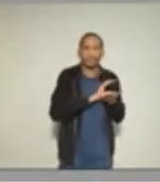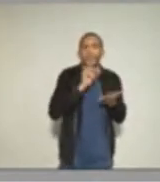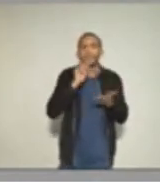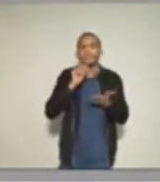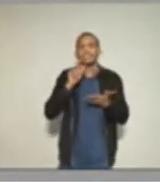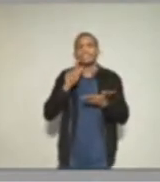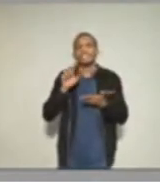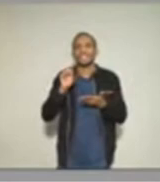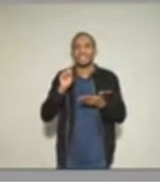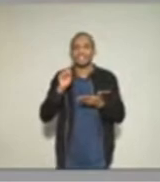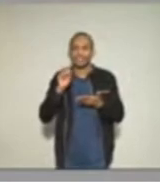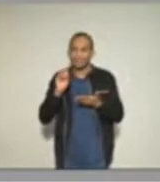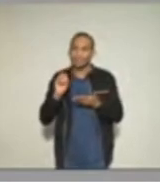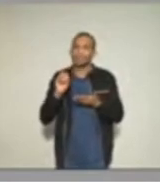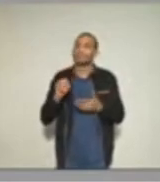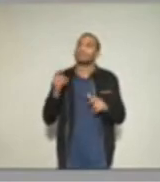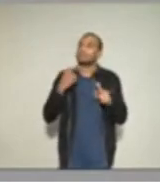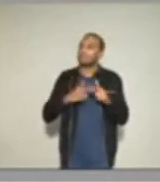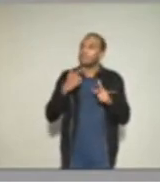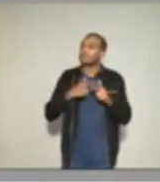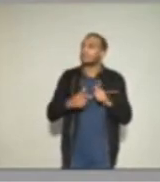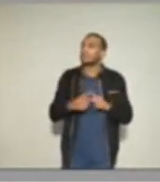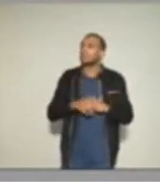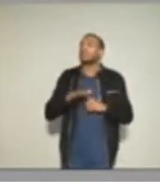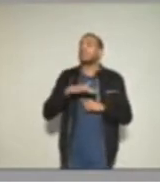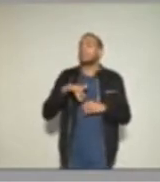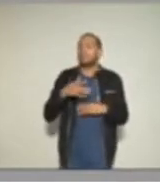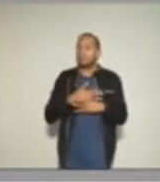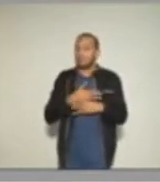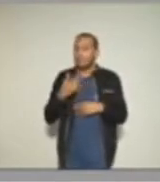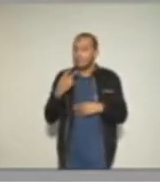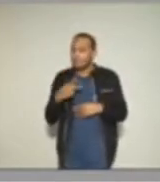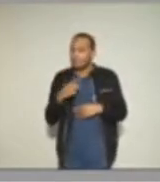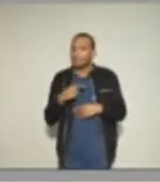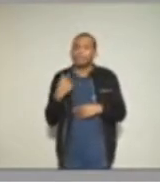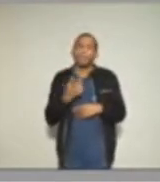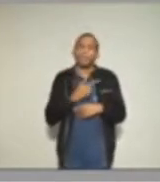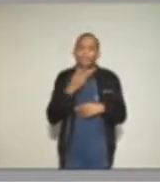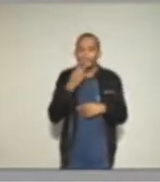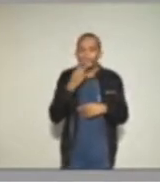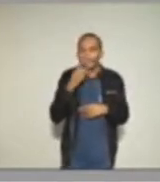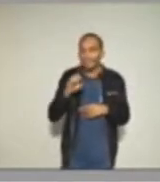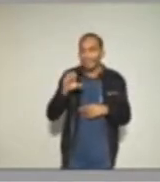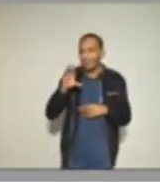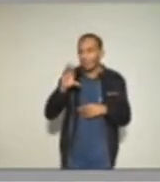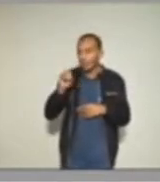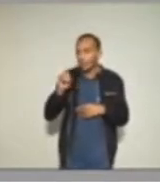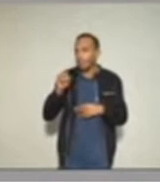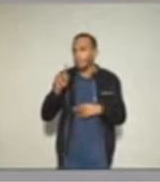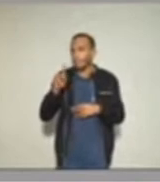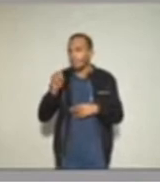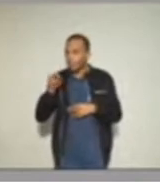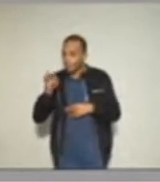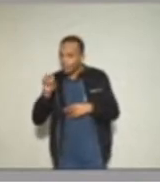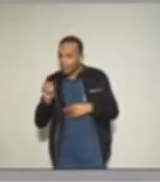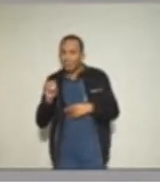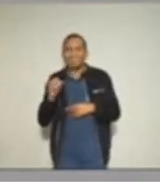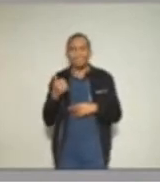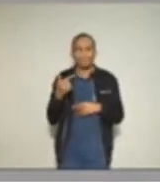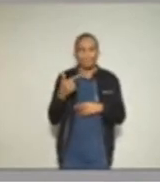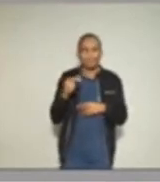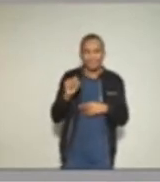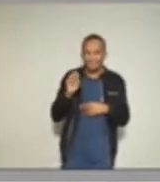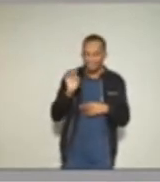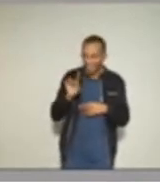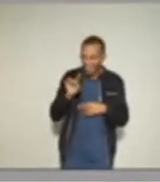gesso. É um grande problema para a nossa cidade. Quando a gente fala de ecoponto, 120, parece algo pequeno.